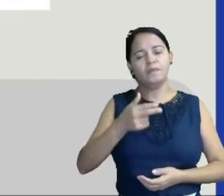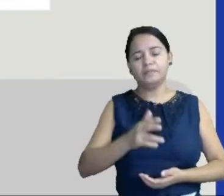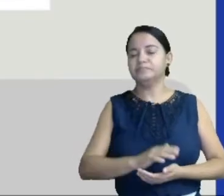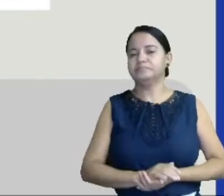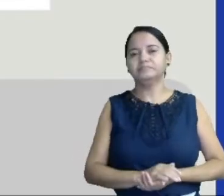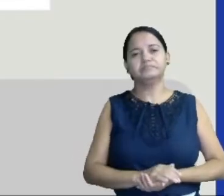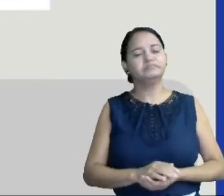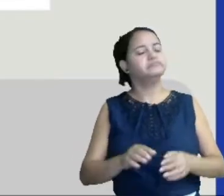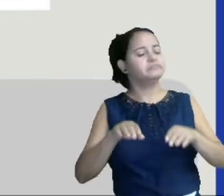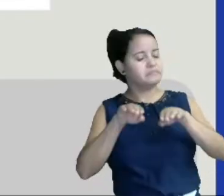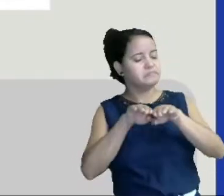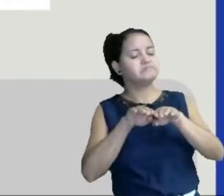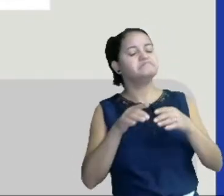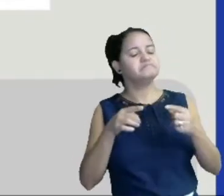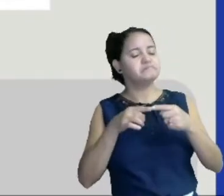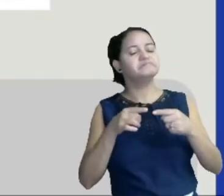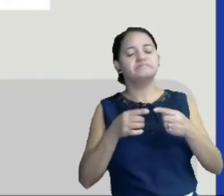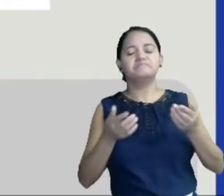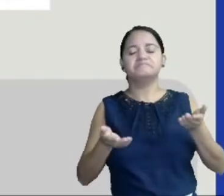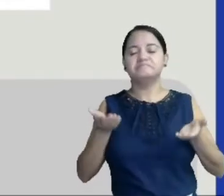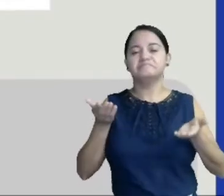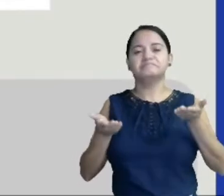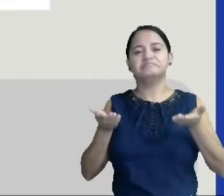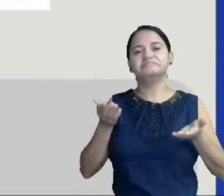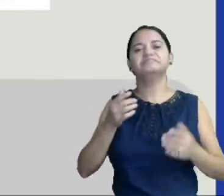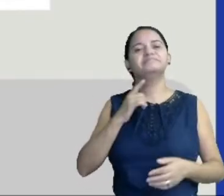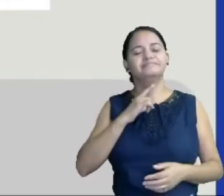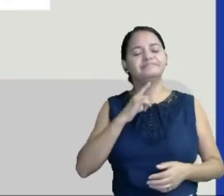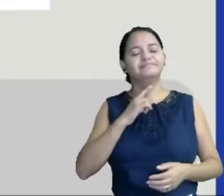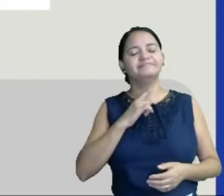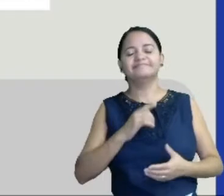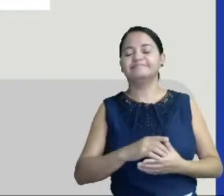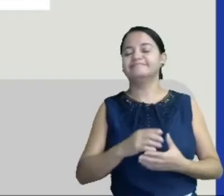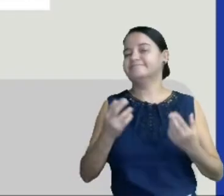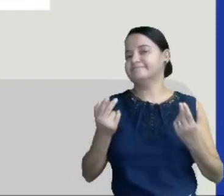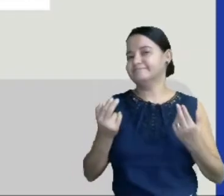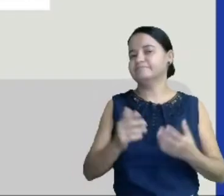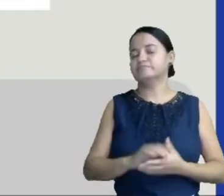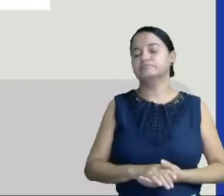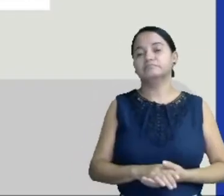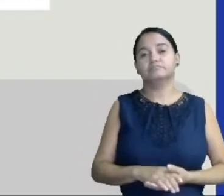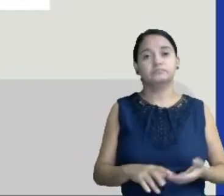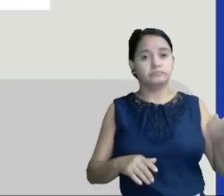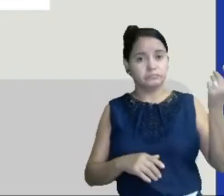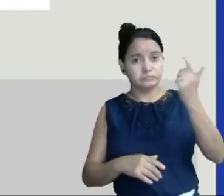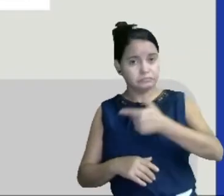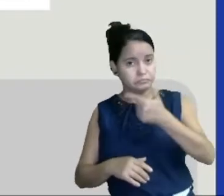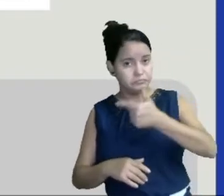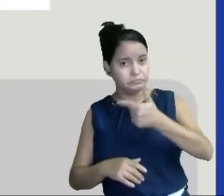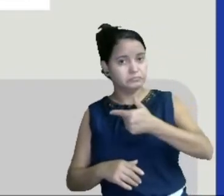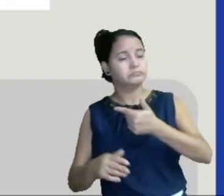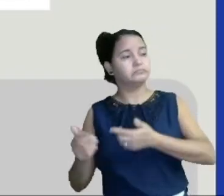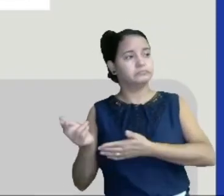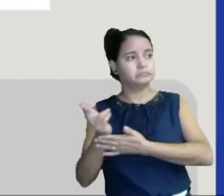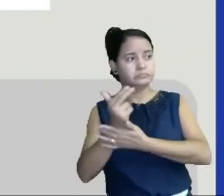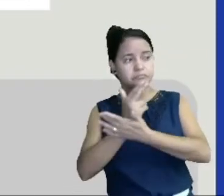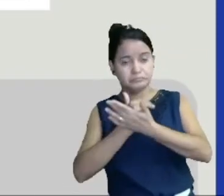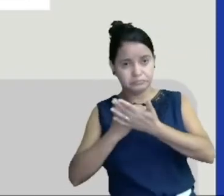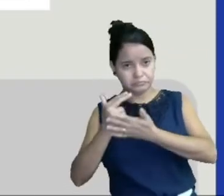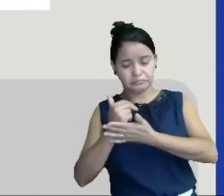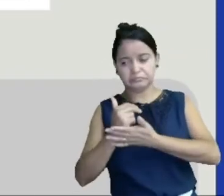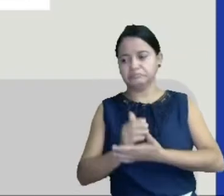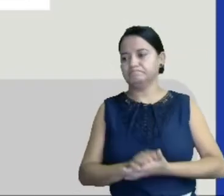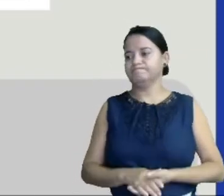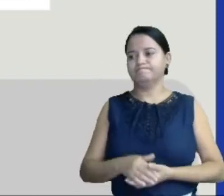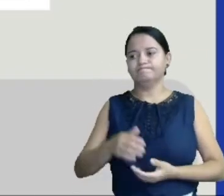a um equilíbrio se há um equilíbrio a uma igualdade na outra representação a gente pode observar